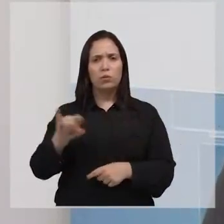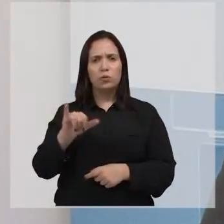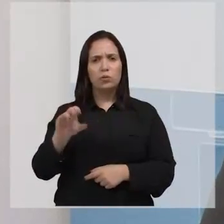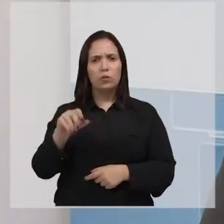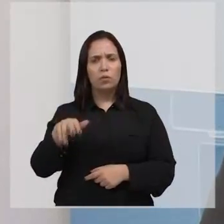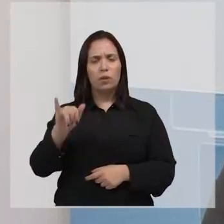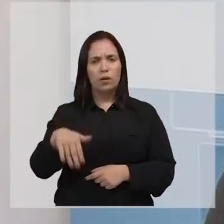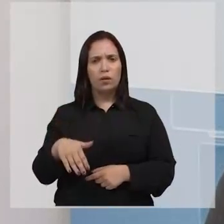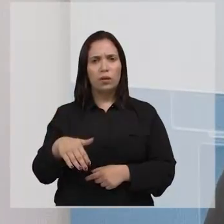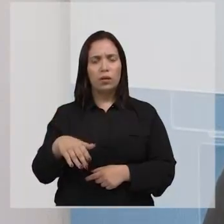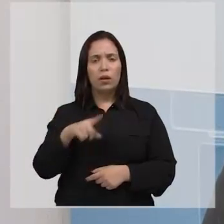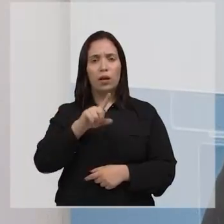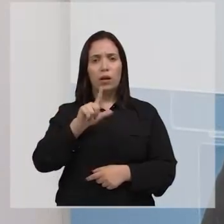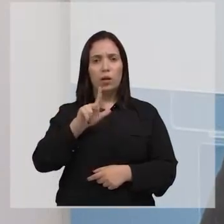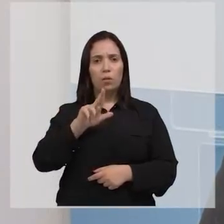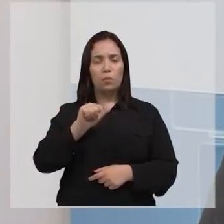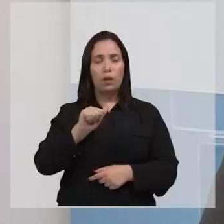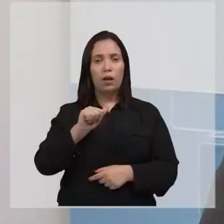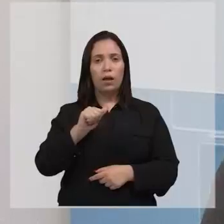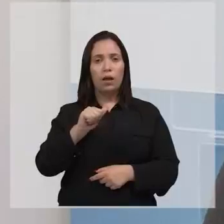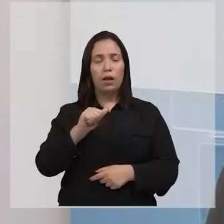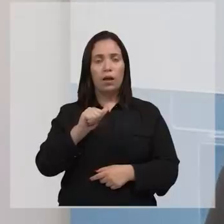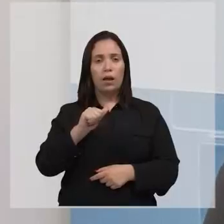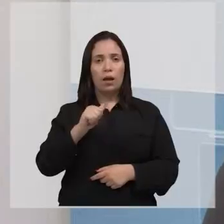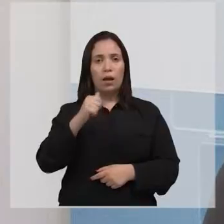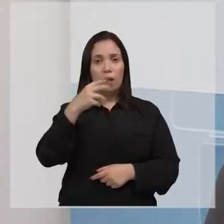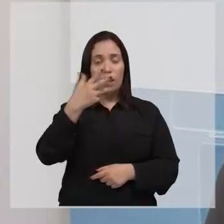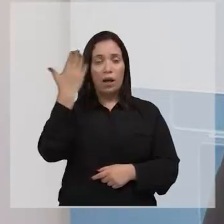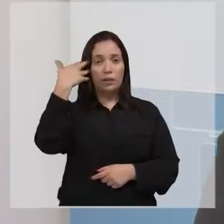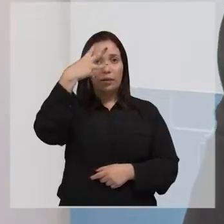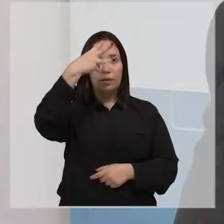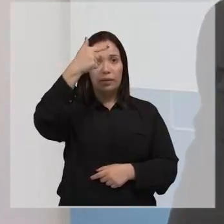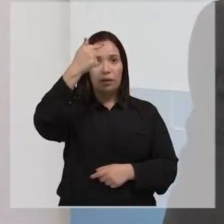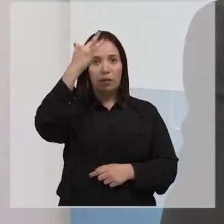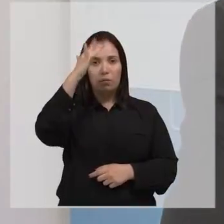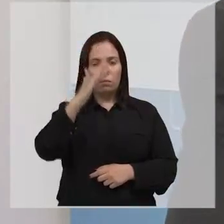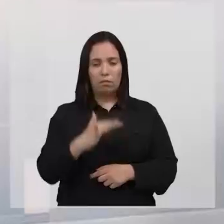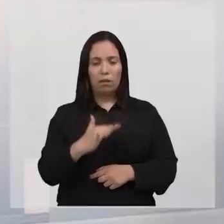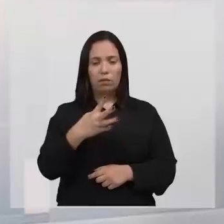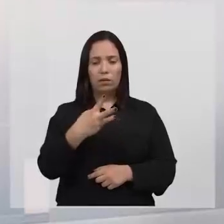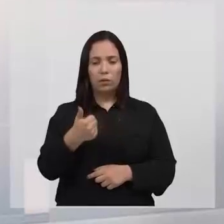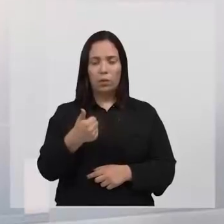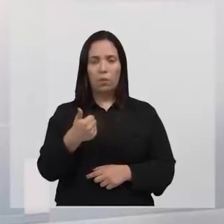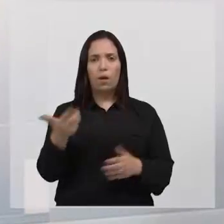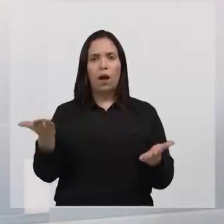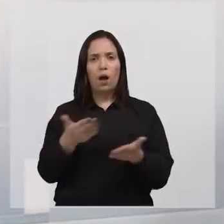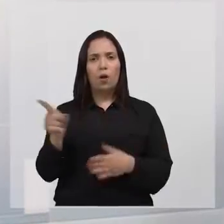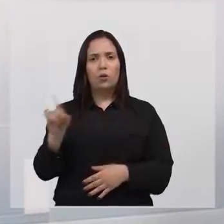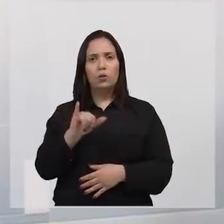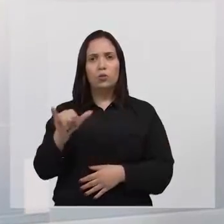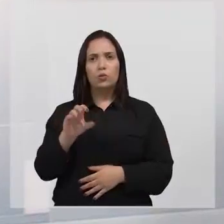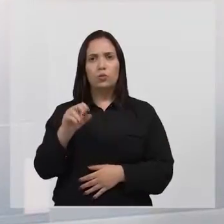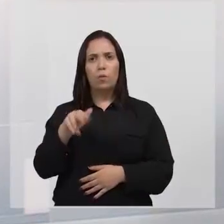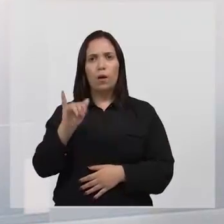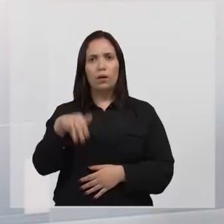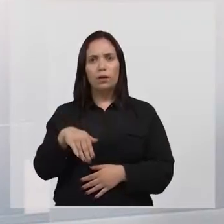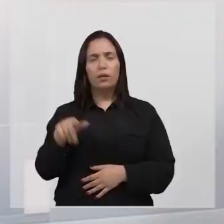Lula tinha 37, vai para 31. Quem cresceu foi o Joaquim Barbosa. Eu não entendo não, Luiz. Me explique isso aí. Um bom